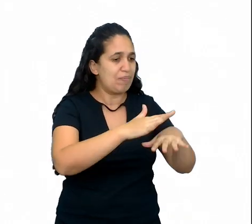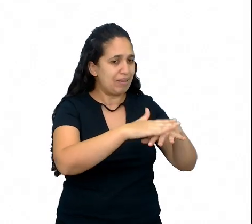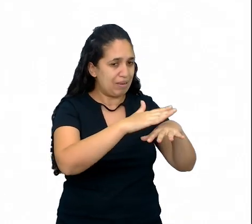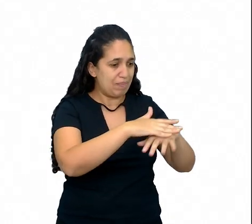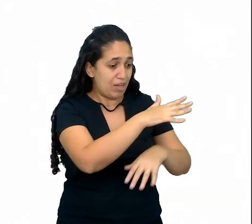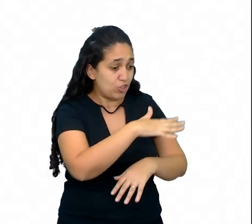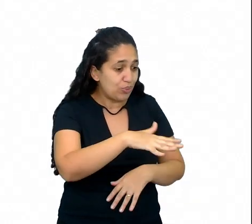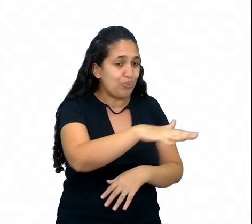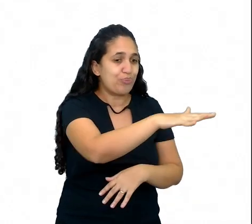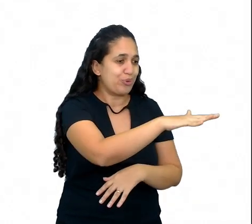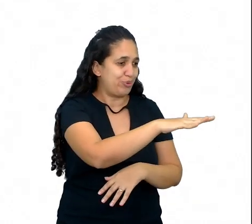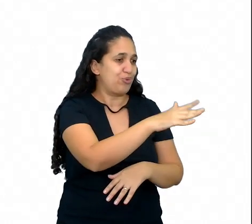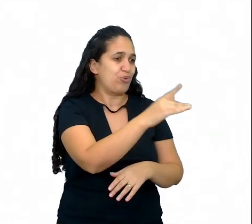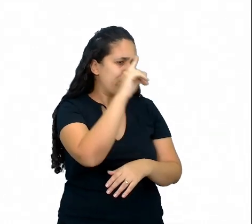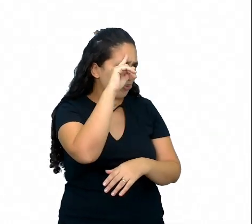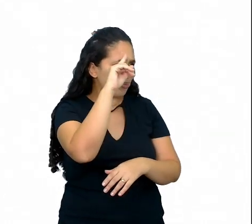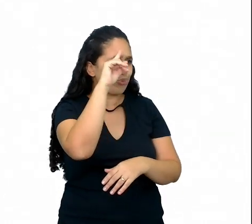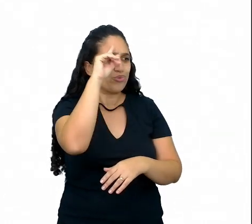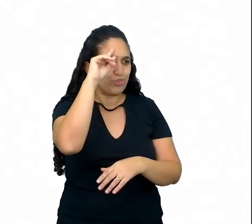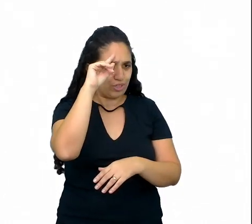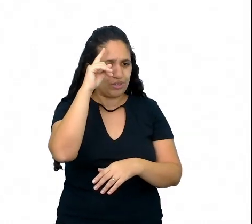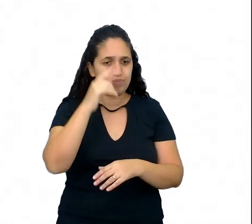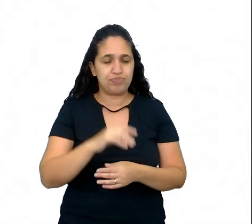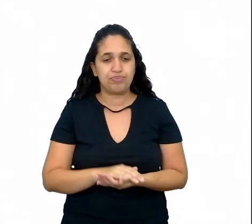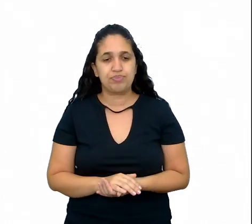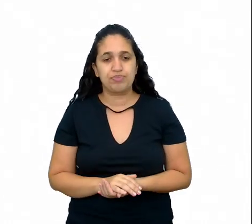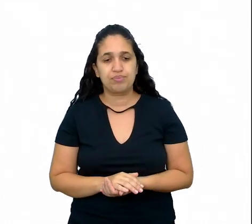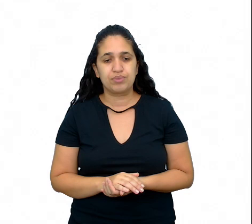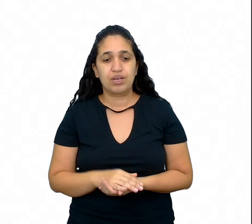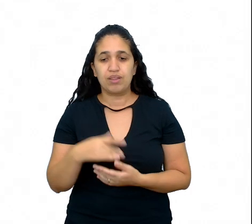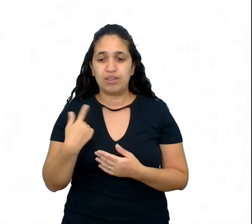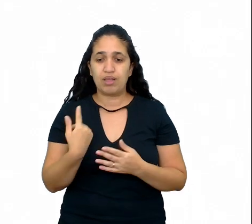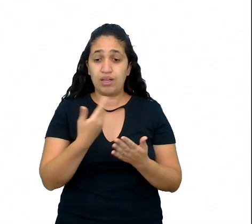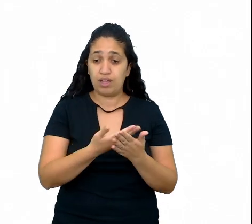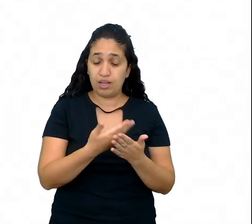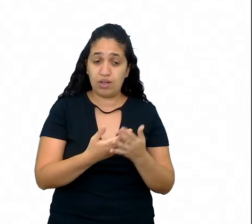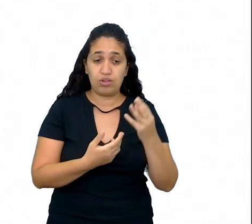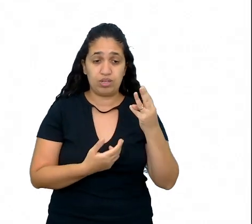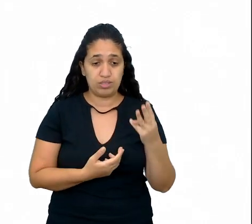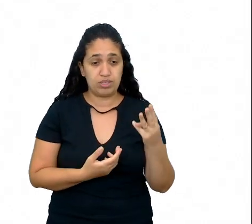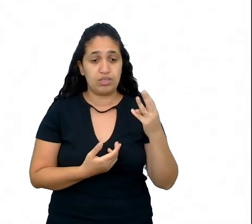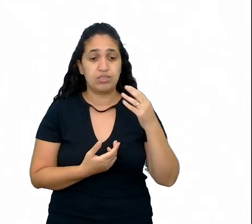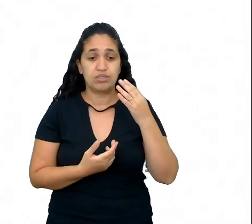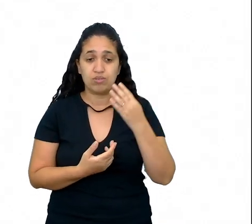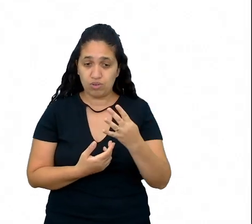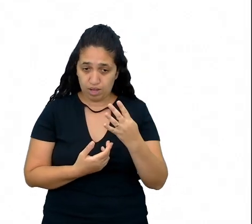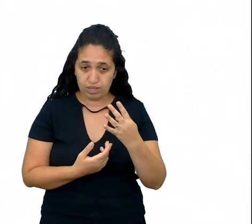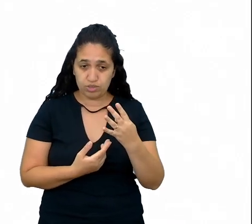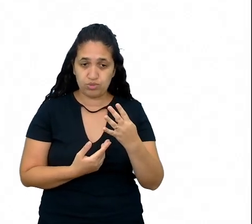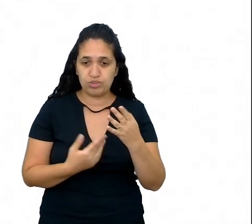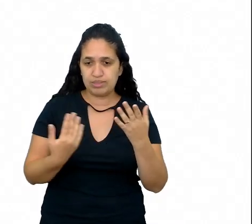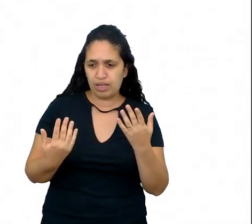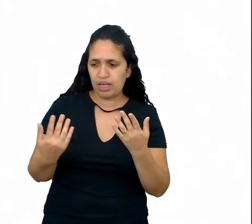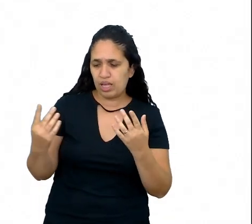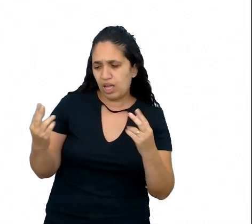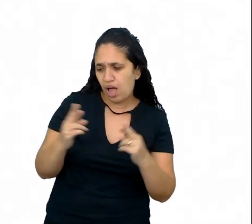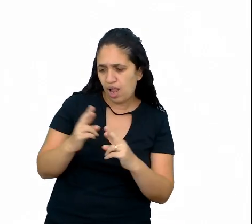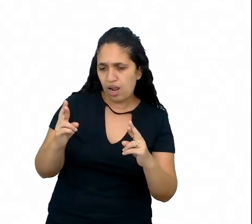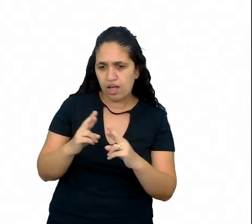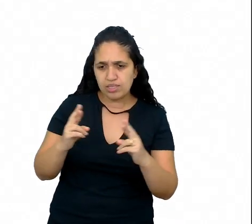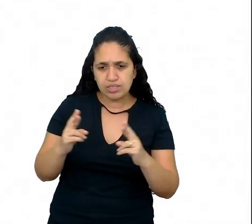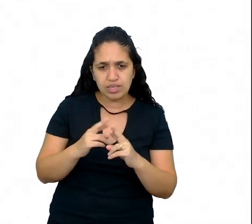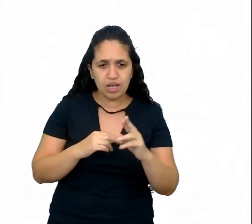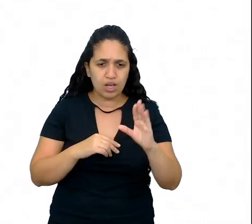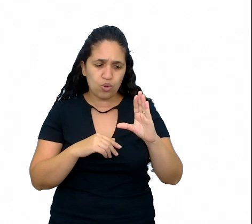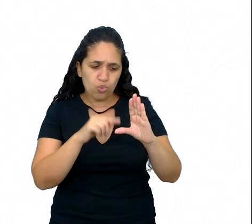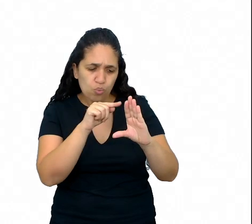mundo deles, do cotidiano deles. Nas aulas 3 e 4, a gente tem relações entre ângulos e triângulos, tá? E